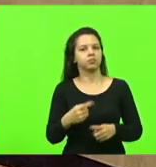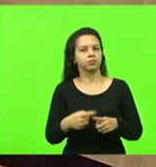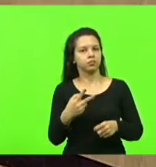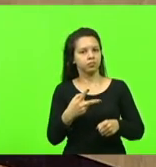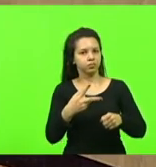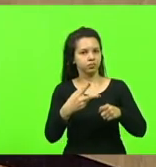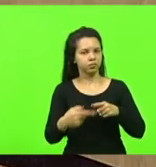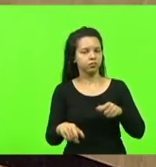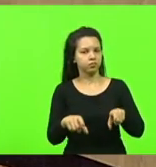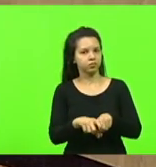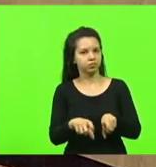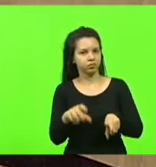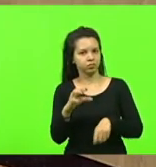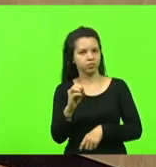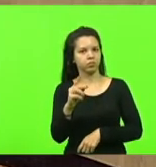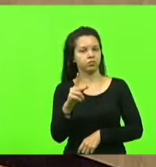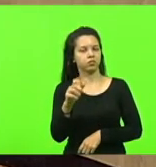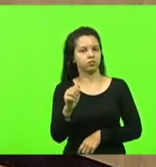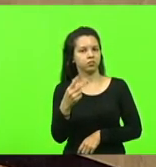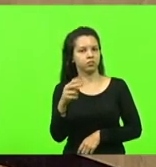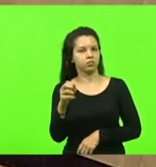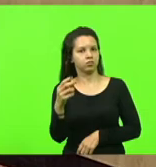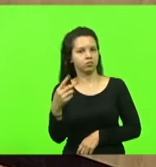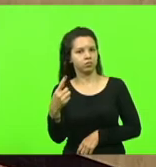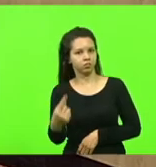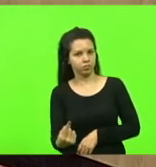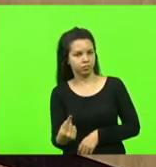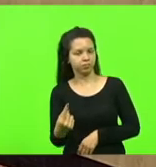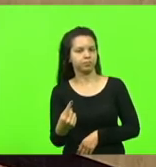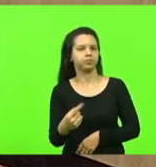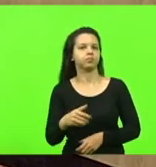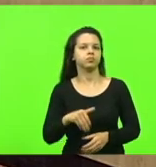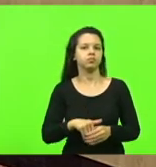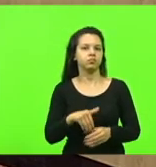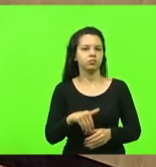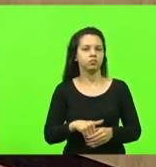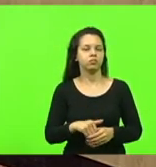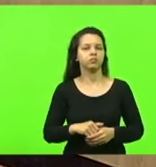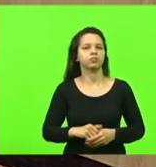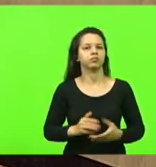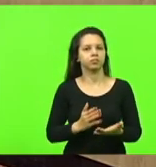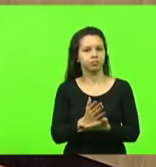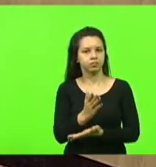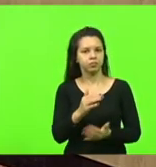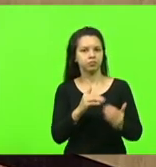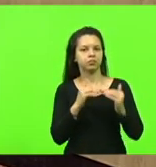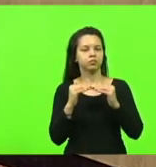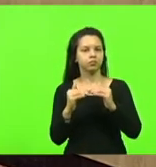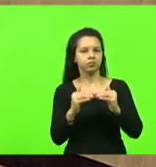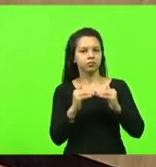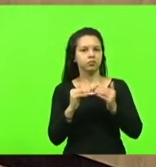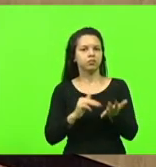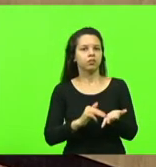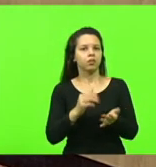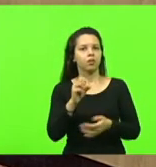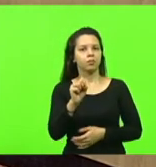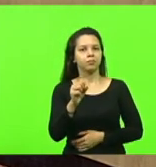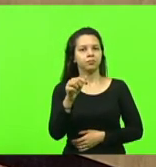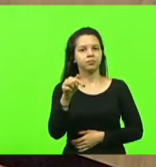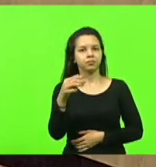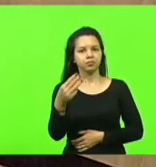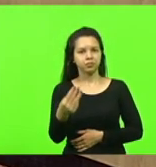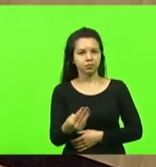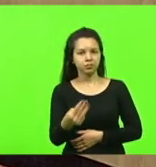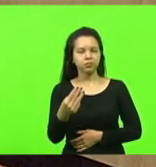Não havendo quem queira discutir, em votação. Deputados que aprovam, permaneça como se encontra. Aprovado por unanimidade. Moção 873, ator